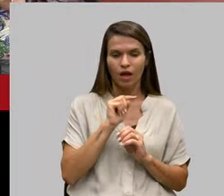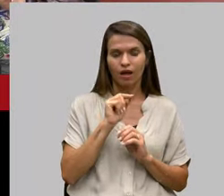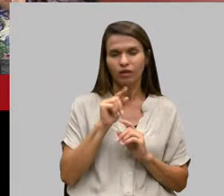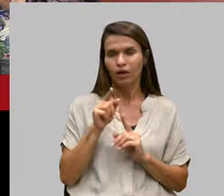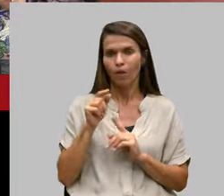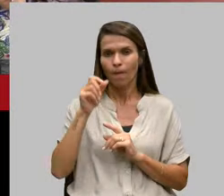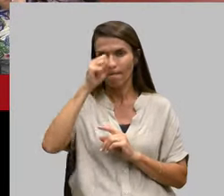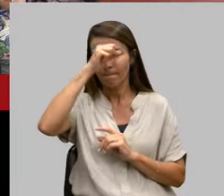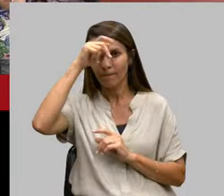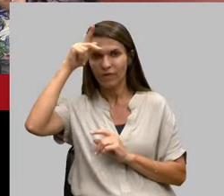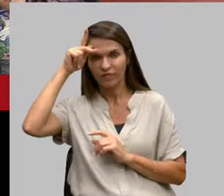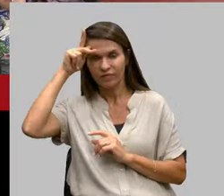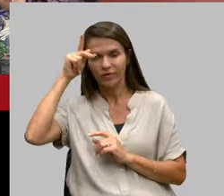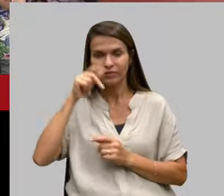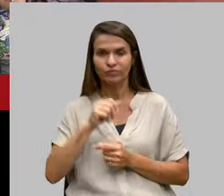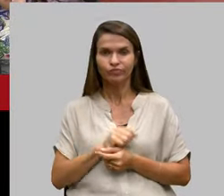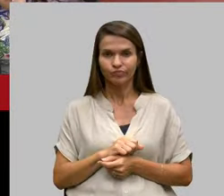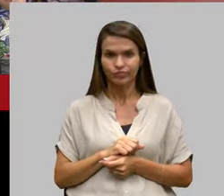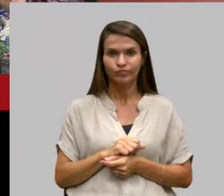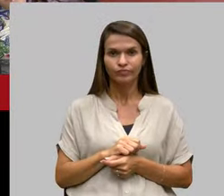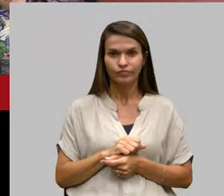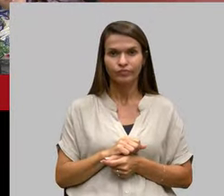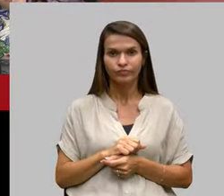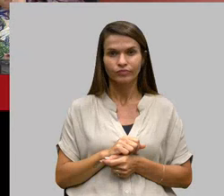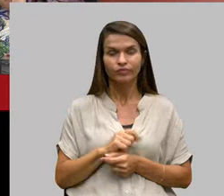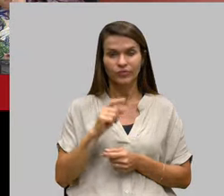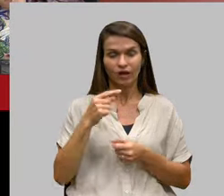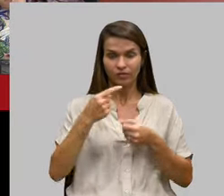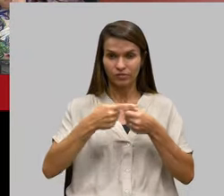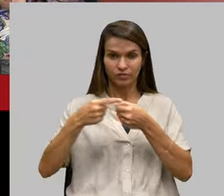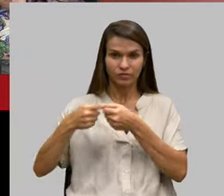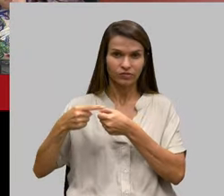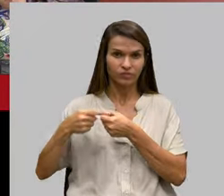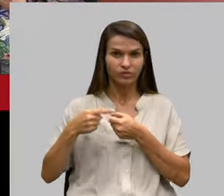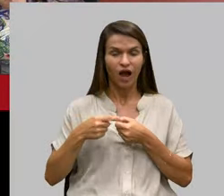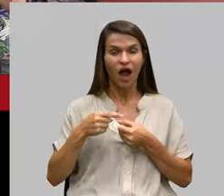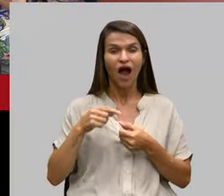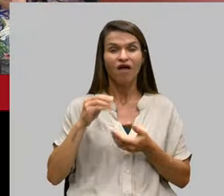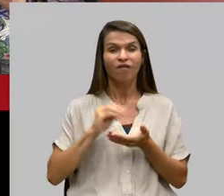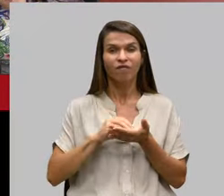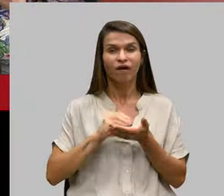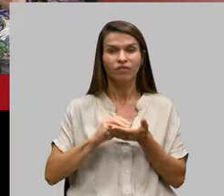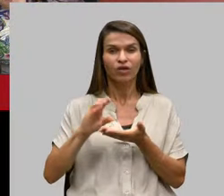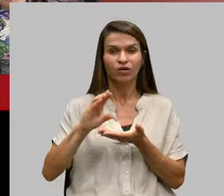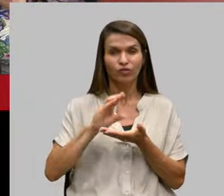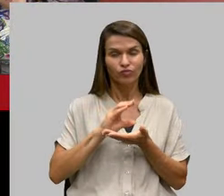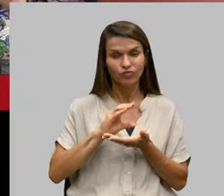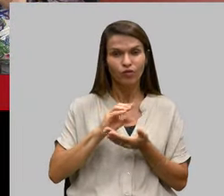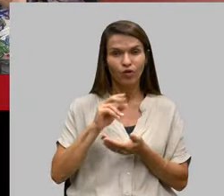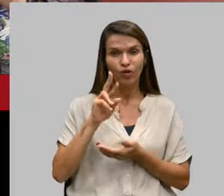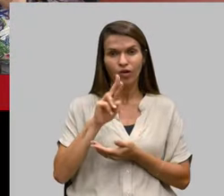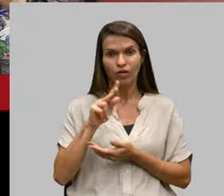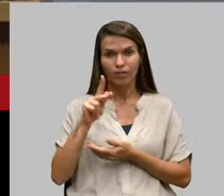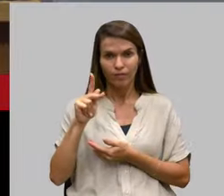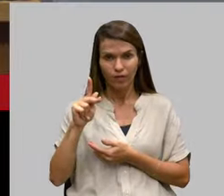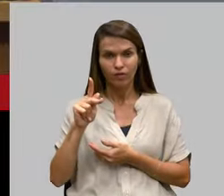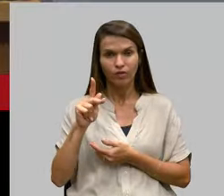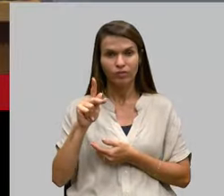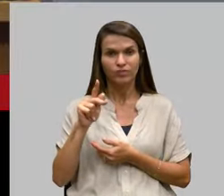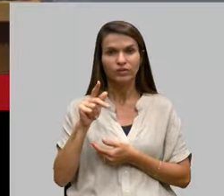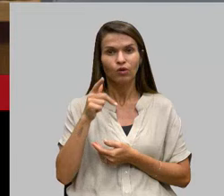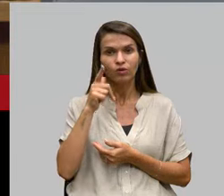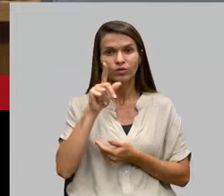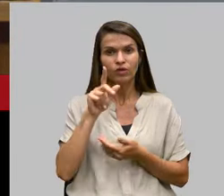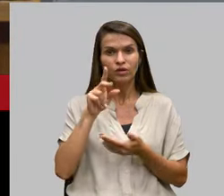certo porque são maioria são são municípios às vezes não tem recurso no regime próprio para você contratar